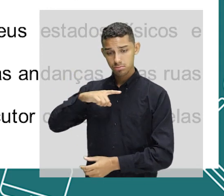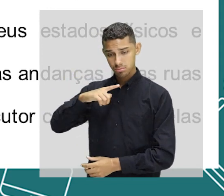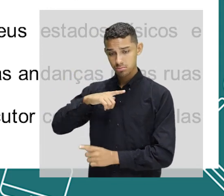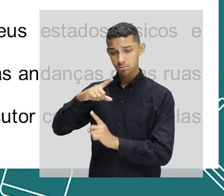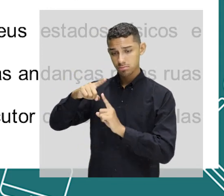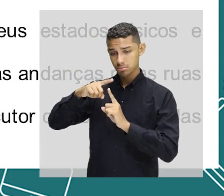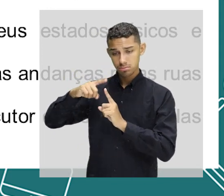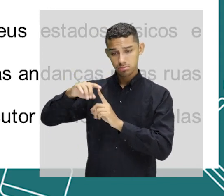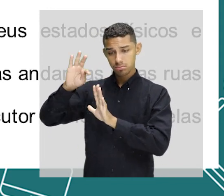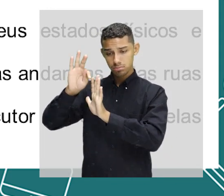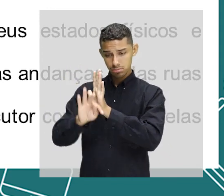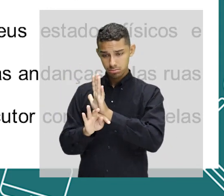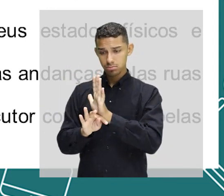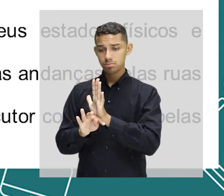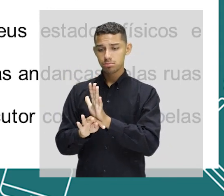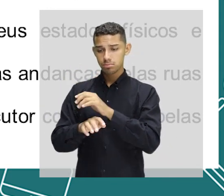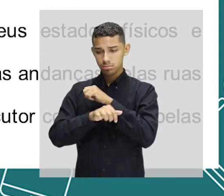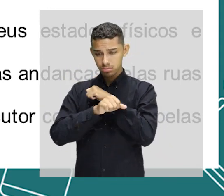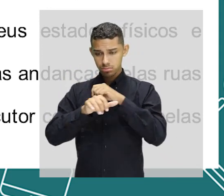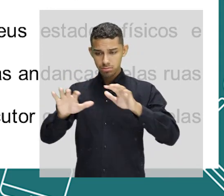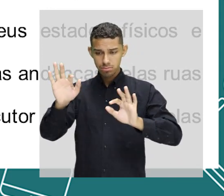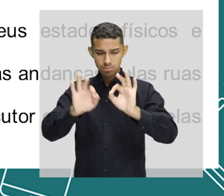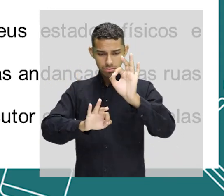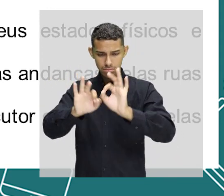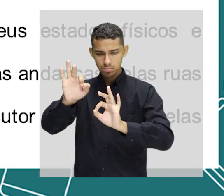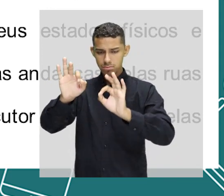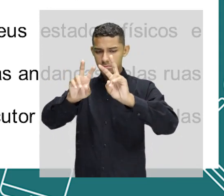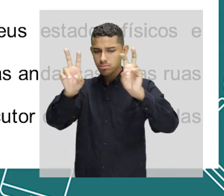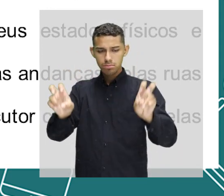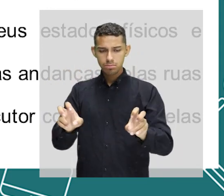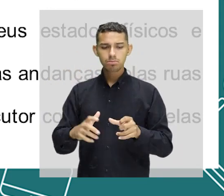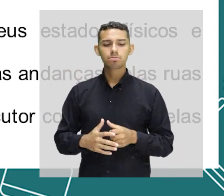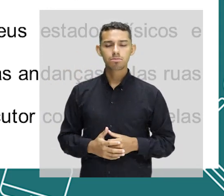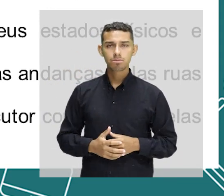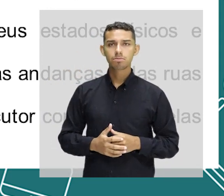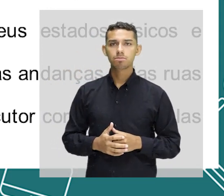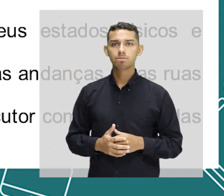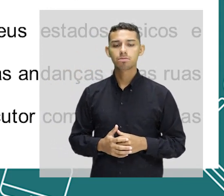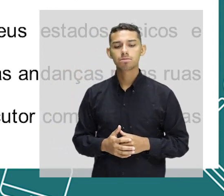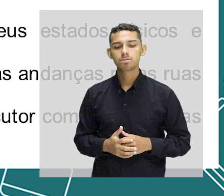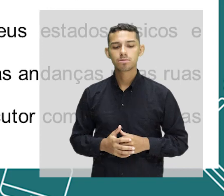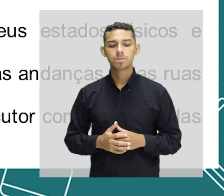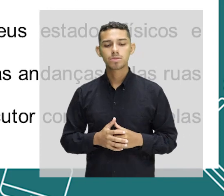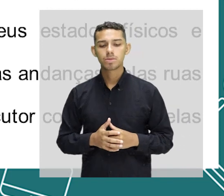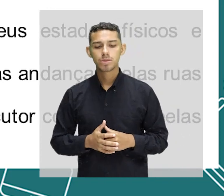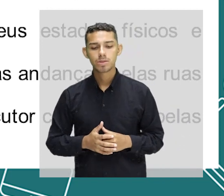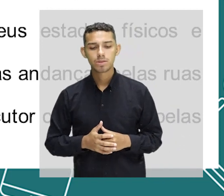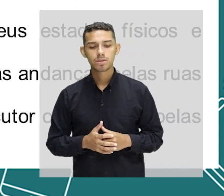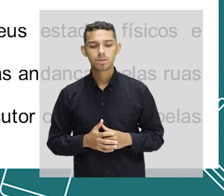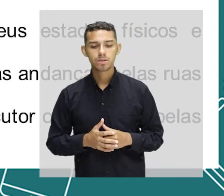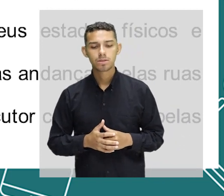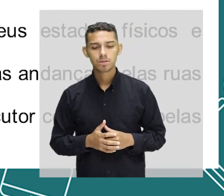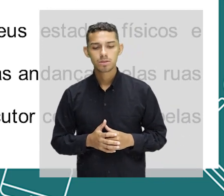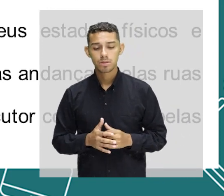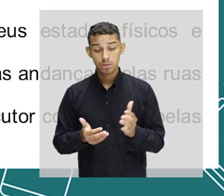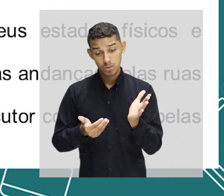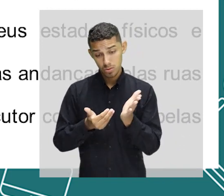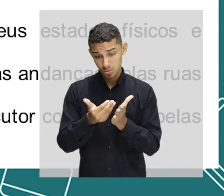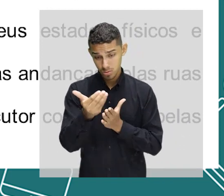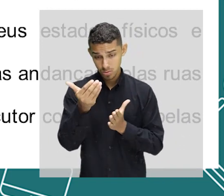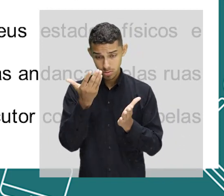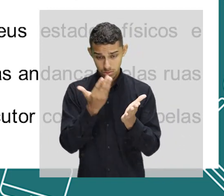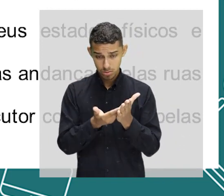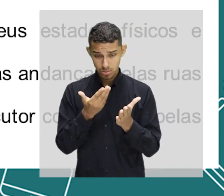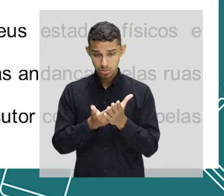tipos textuais que se destacam na organização temática são... Olha só o que a questão quer. Eu falei para vocês no início da